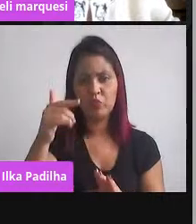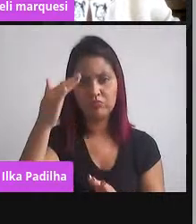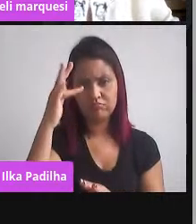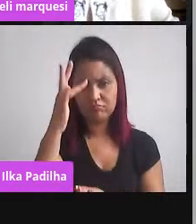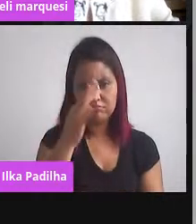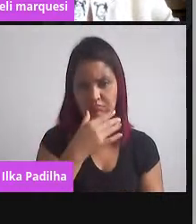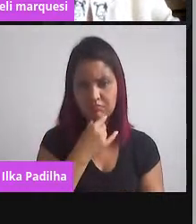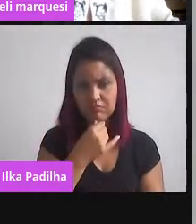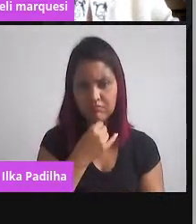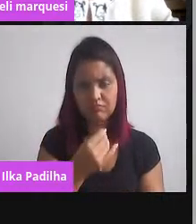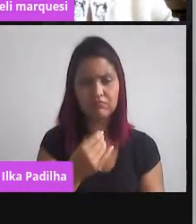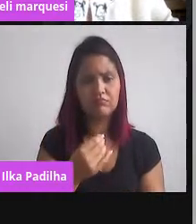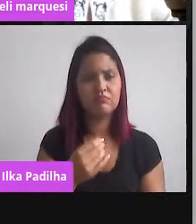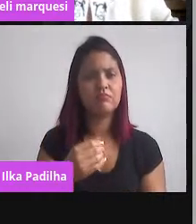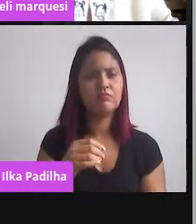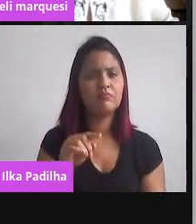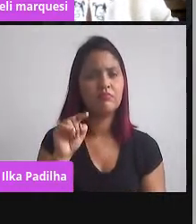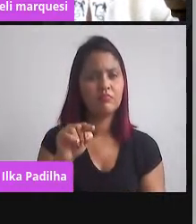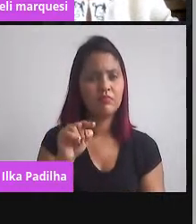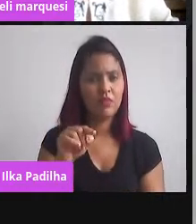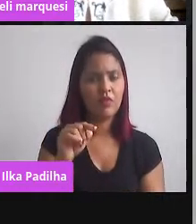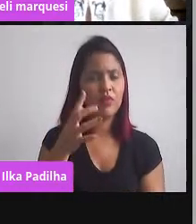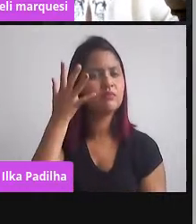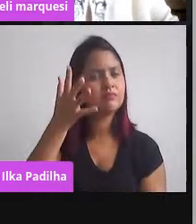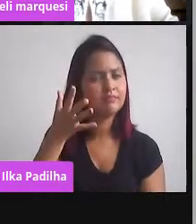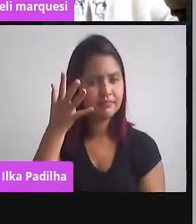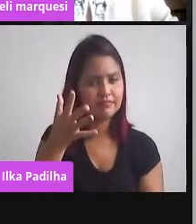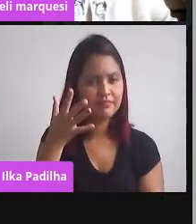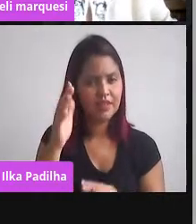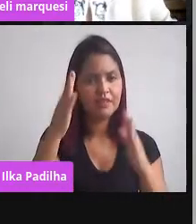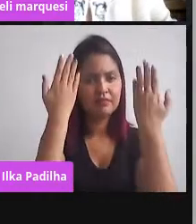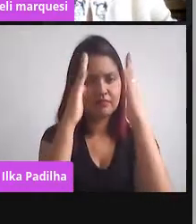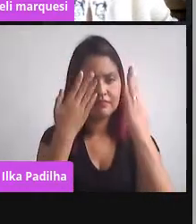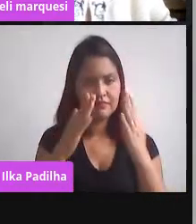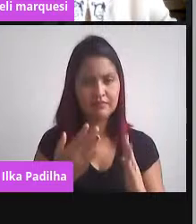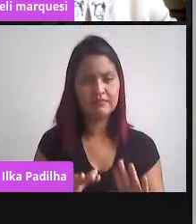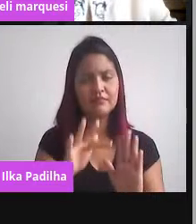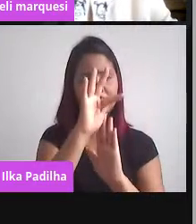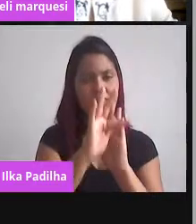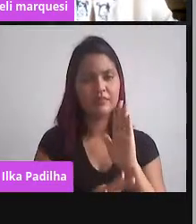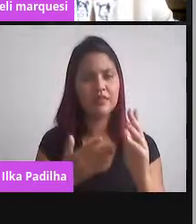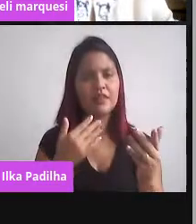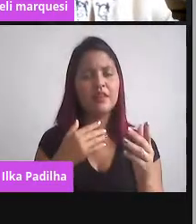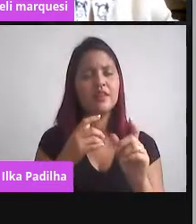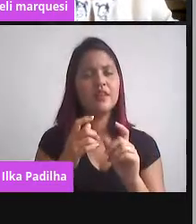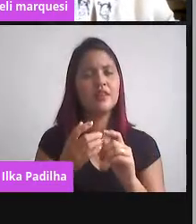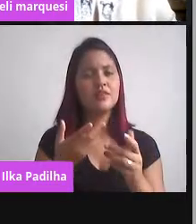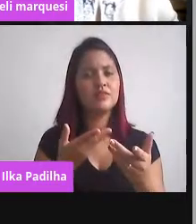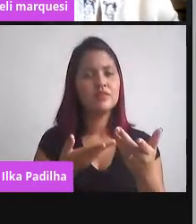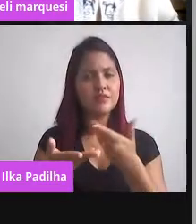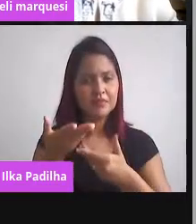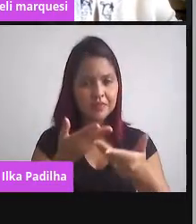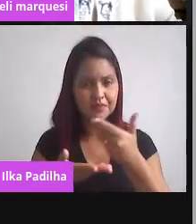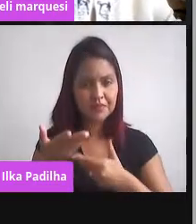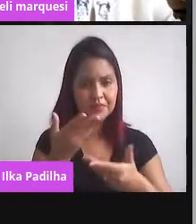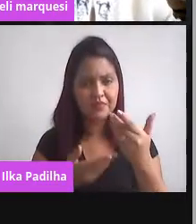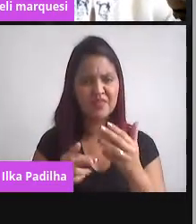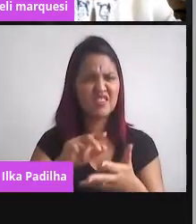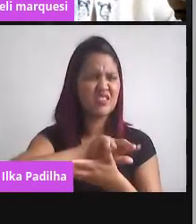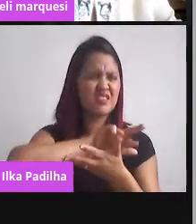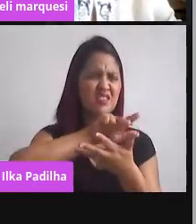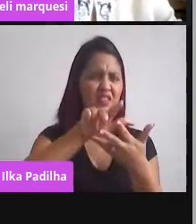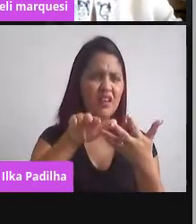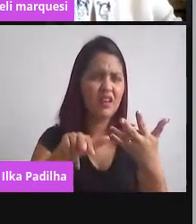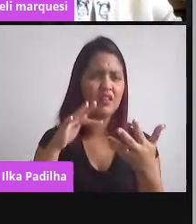da Ampol, Linguística de Texto e Análise da Conversação, com trabalhos de Bentes, Cavalcante, Elias, Capistrano